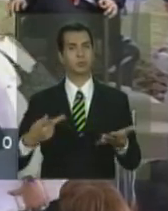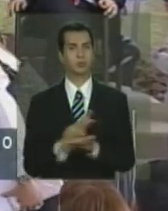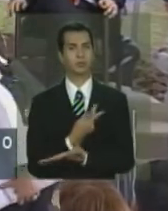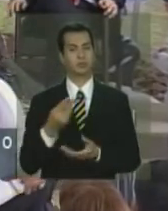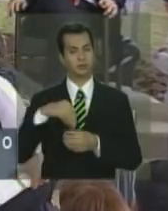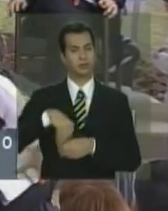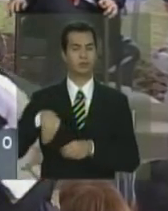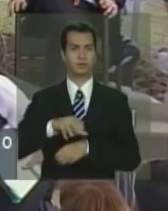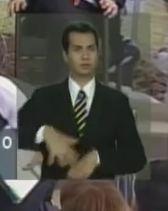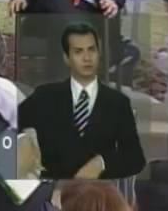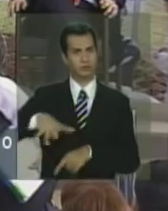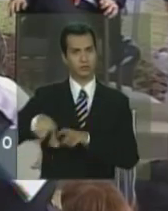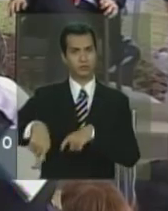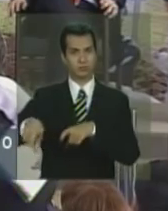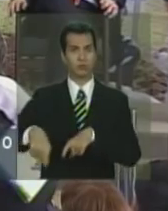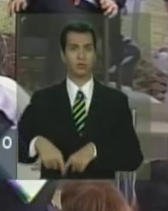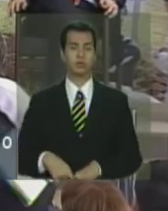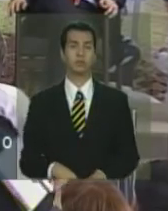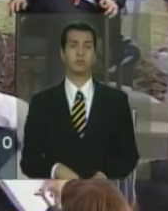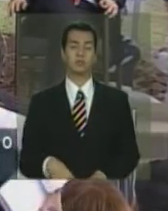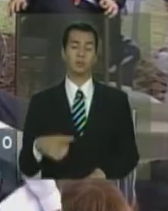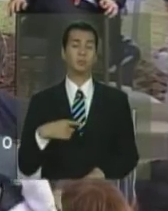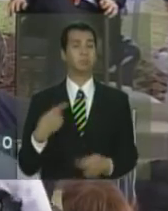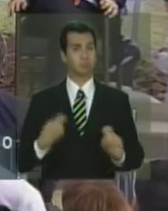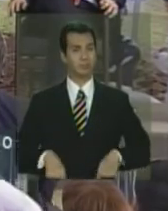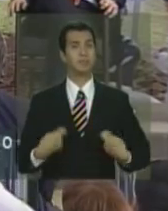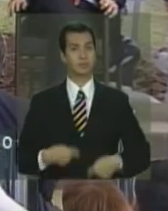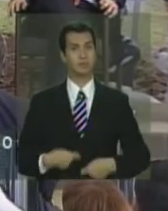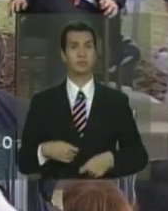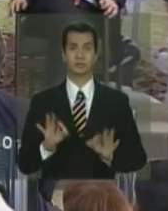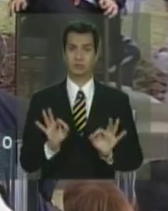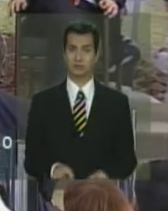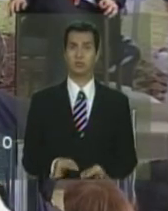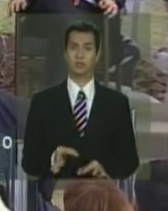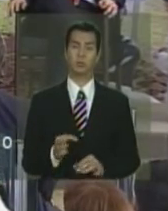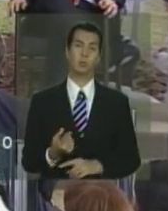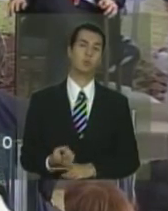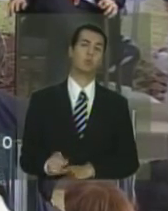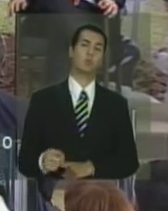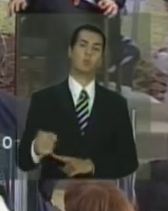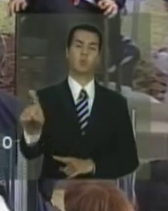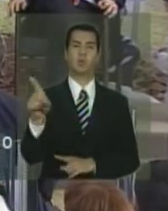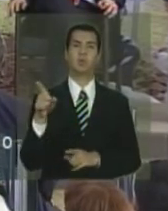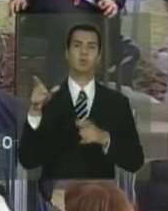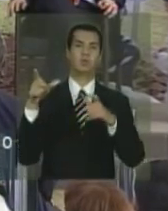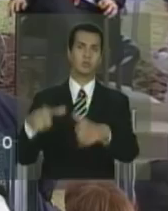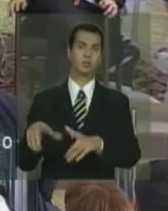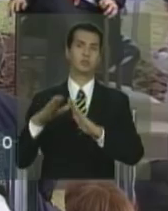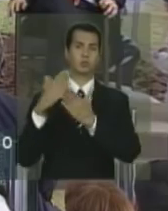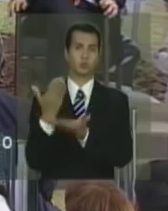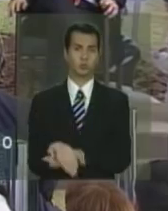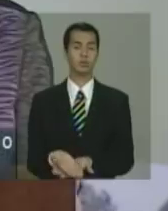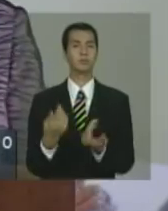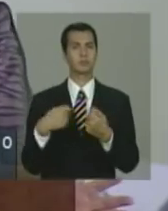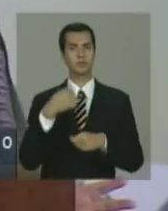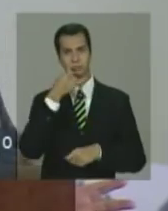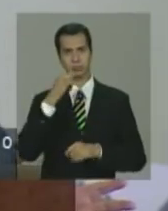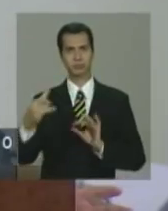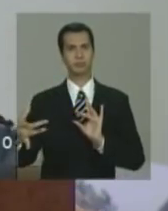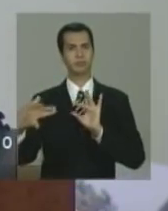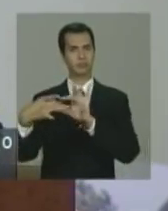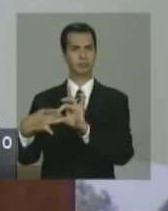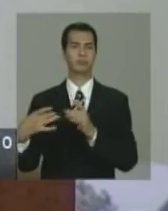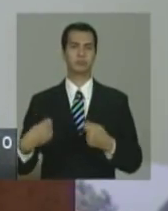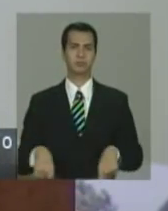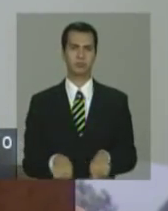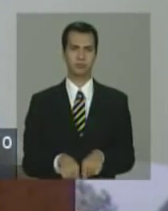É garantir nos lugares mais remotos, e por isso eu estou falando da energia, serviço de qualidade. Também